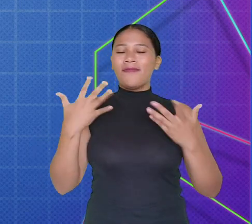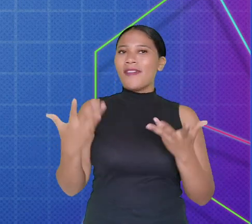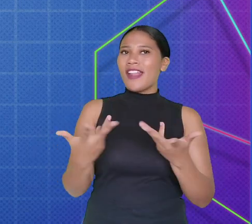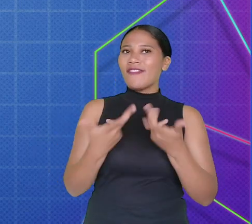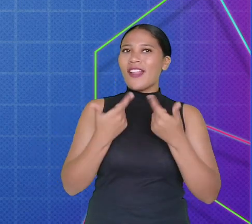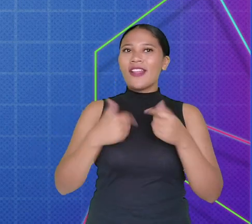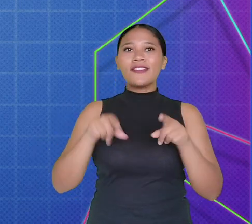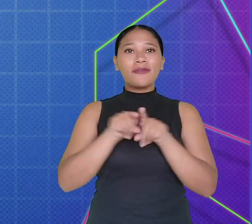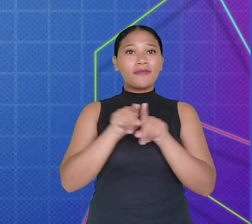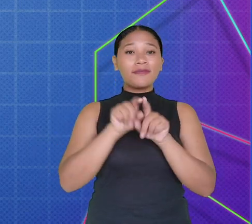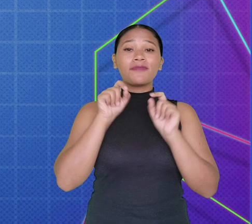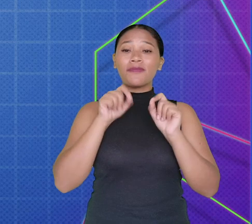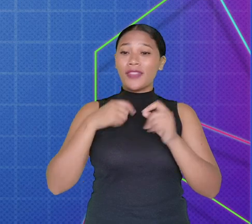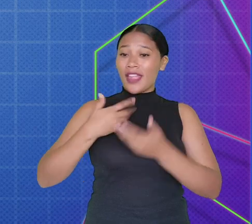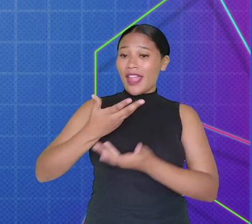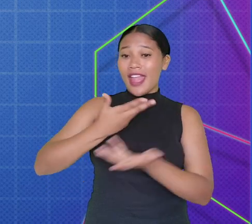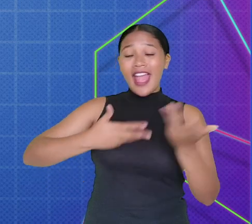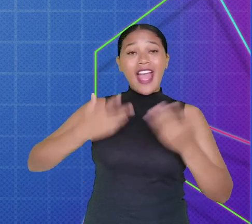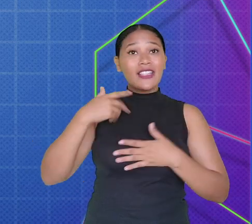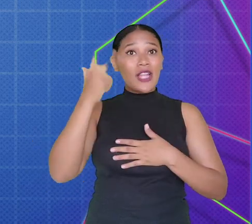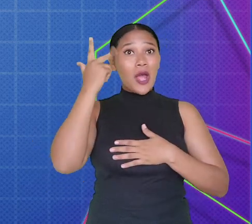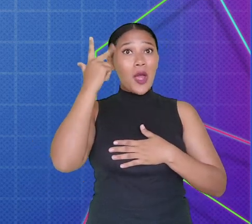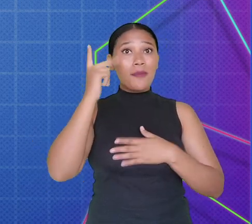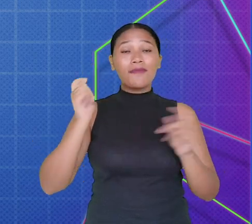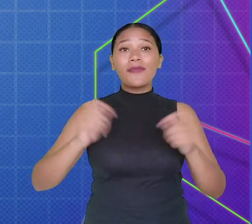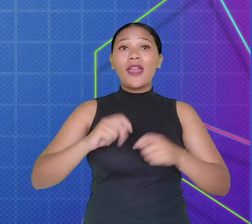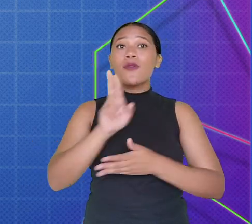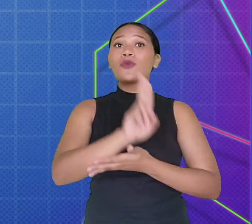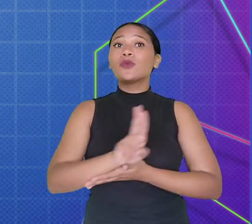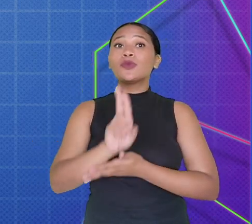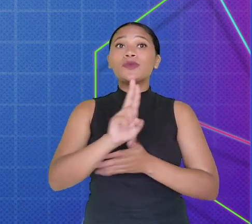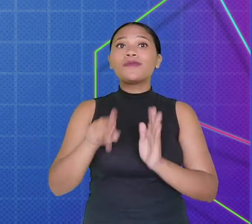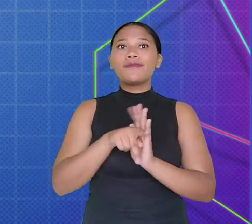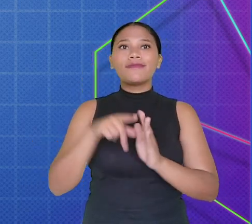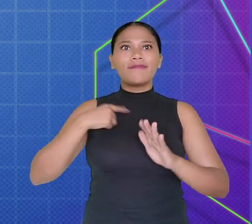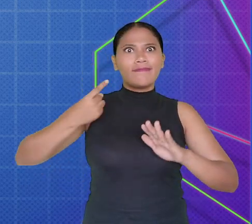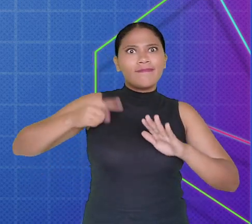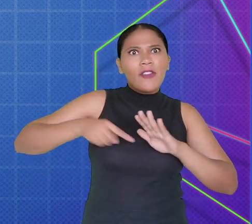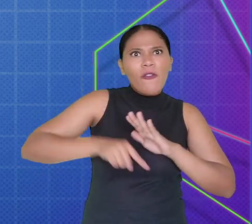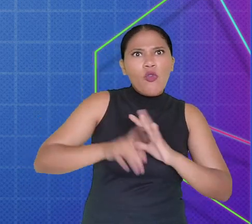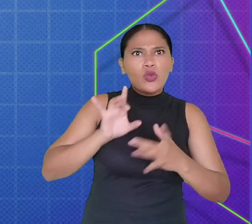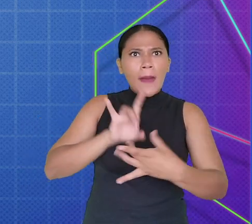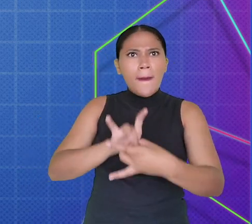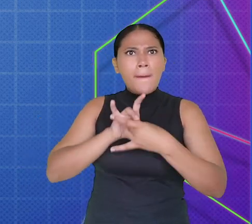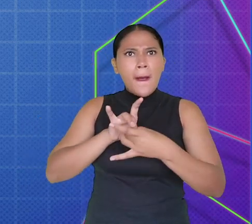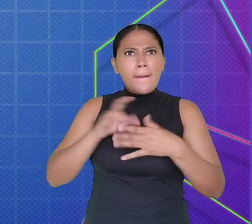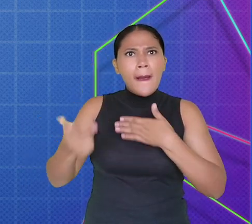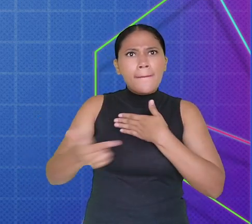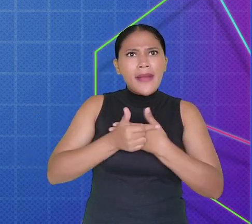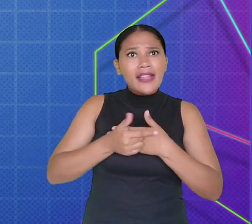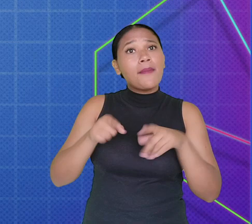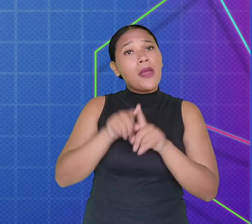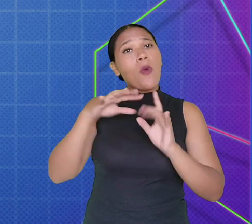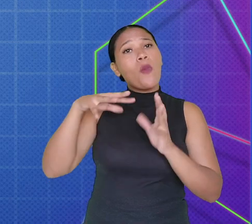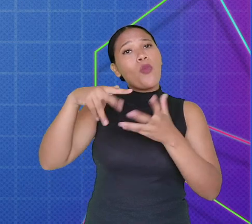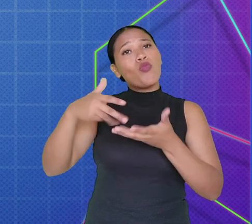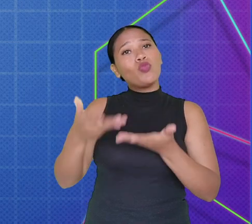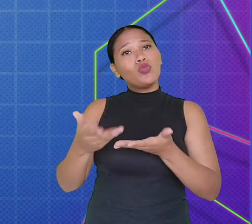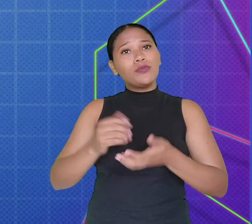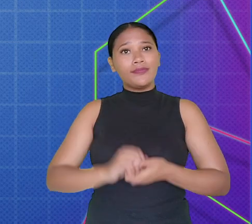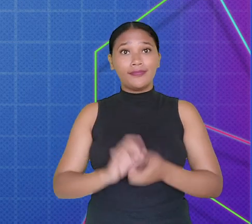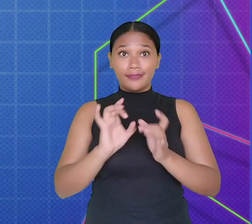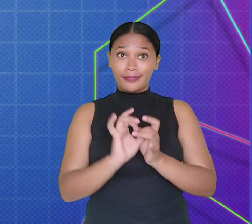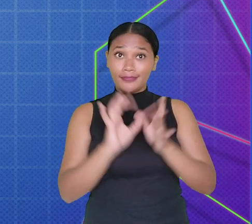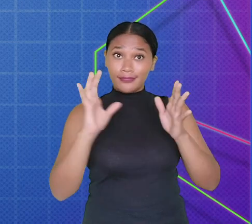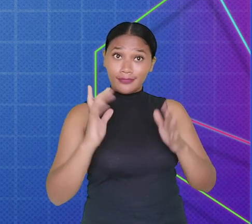e maravilhosa. Além disso, as interações orgânicas podem ser usadas para adicionar profundidade aos personagens e ao mundo do